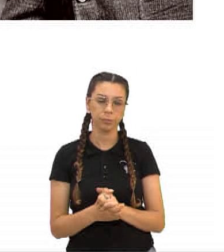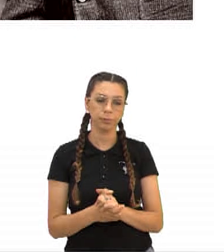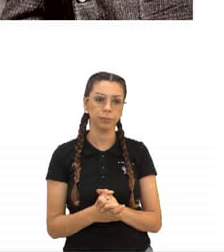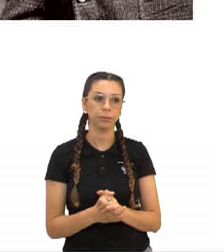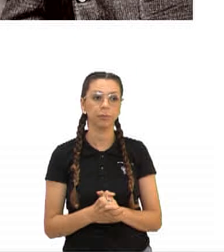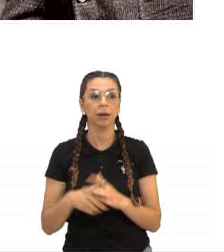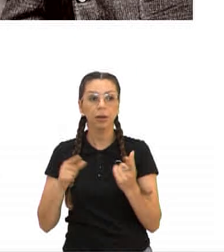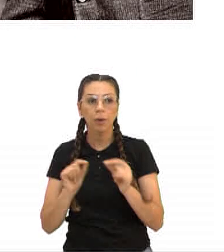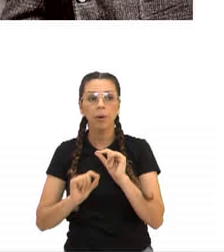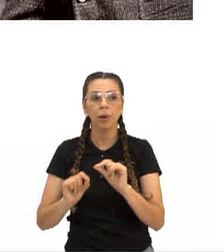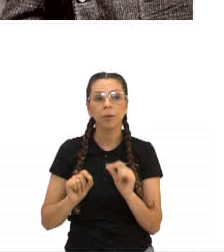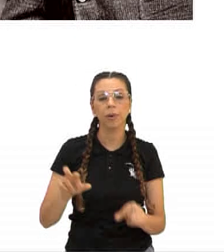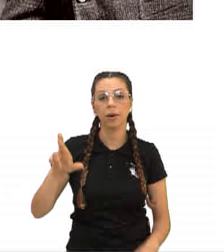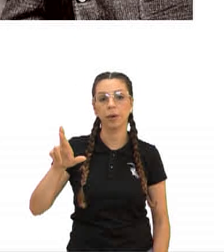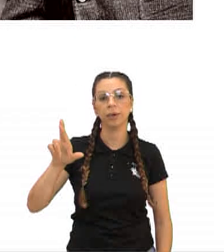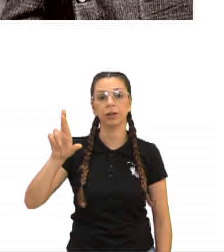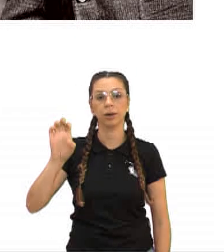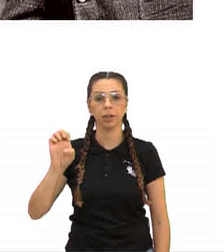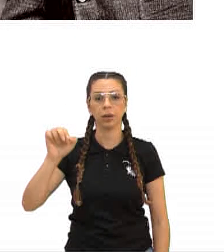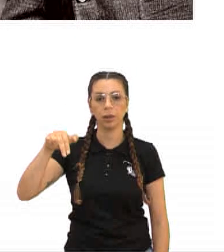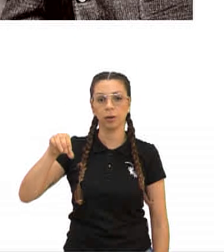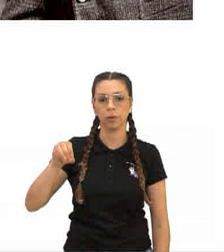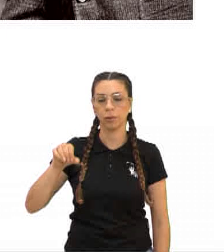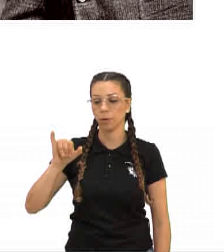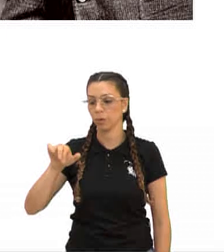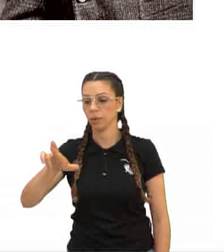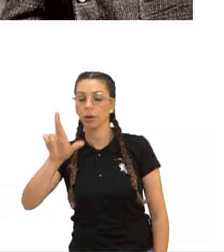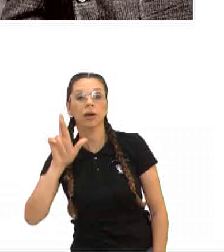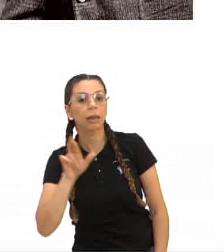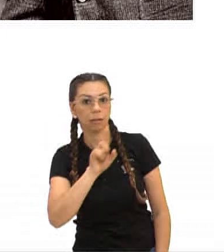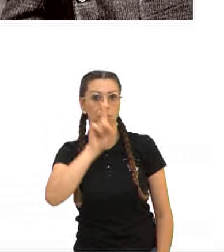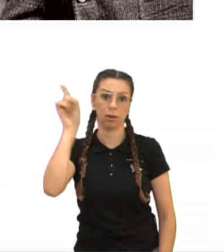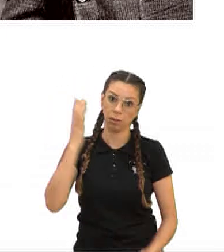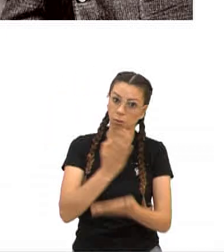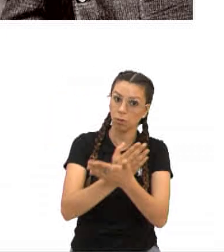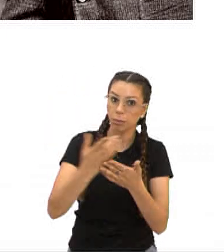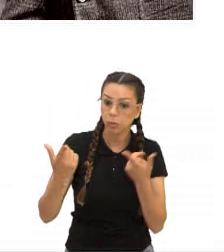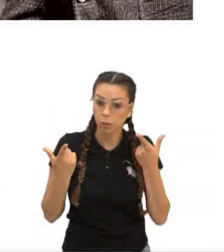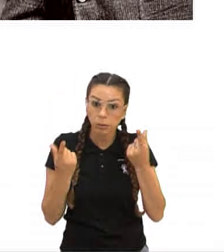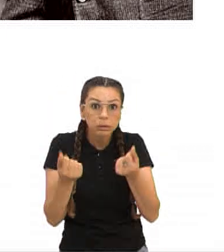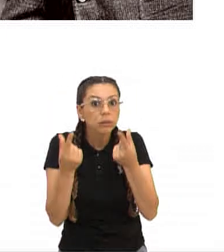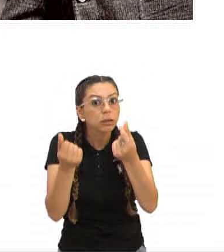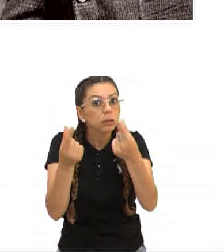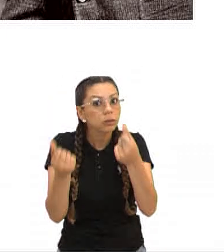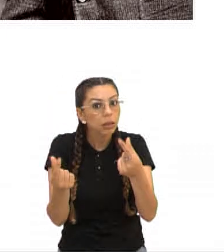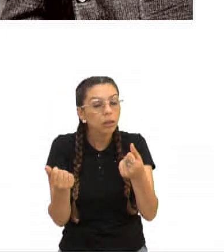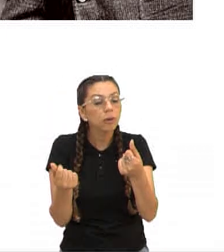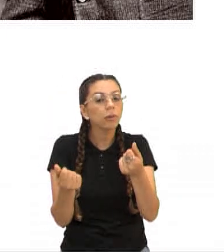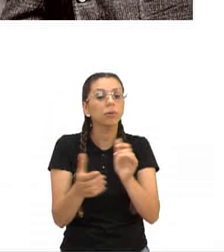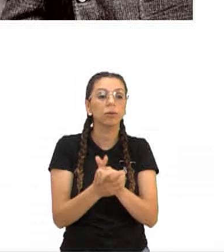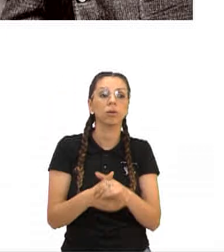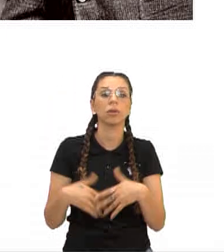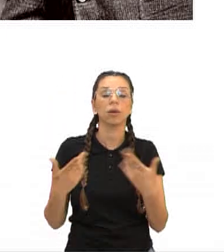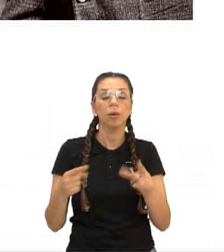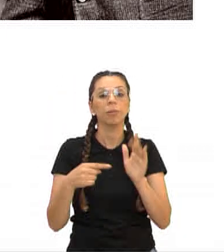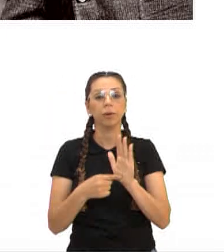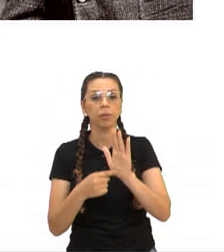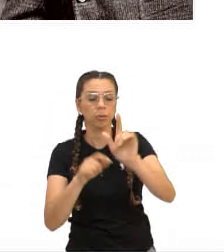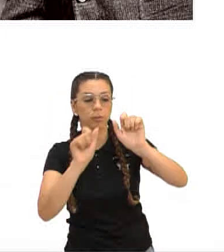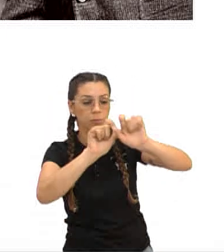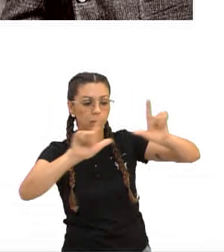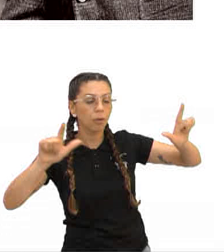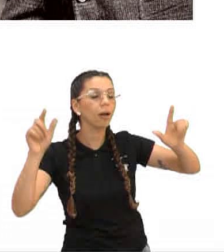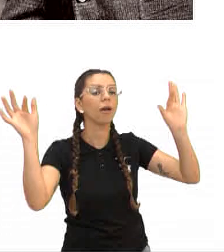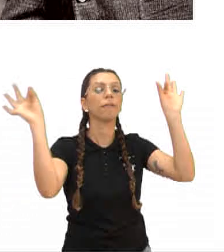Chegamos no Renoir, né? Talvez um dos que começaram a ganhar dinheiro naquela época com isso. Seus quadros manifestavam otimismo, alegria e a